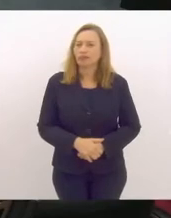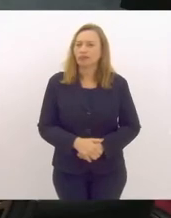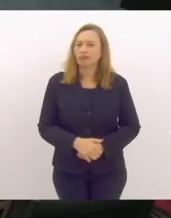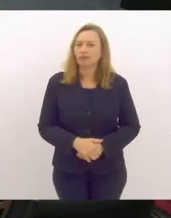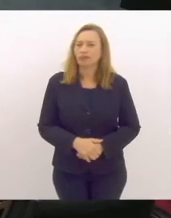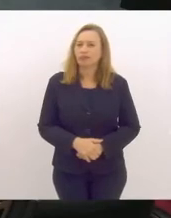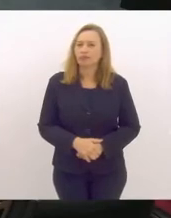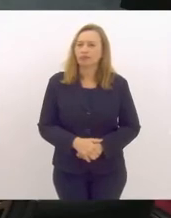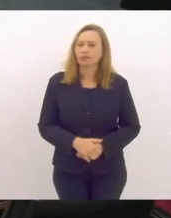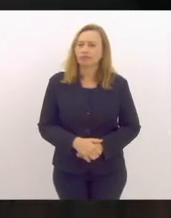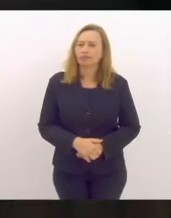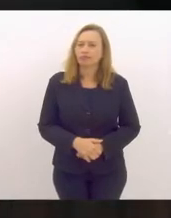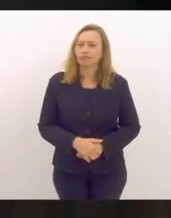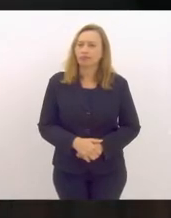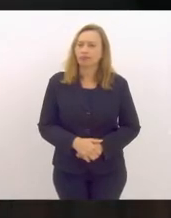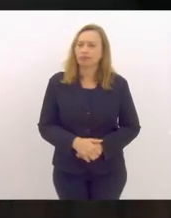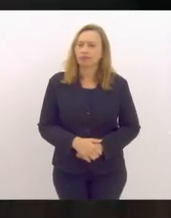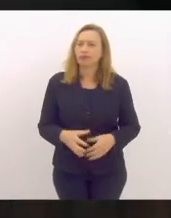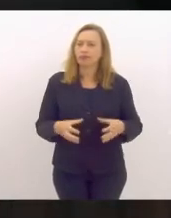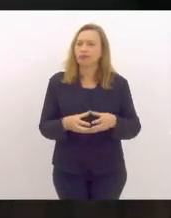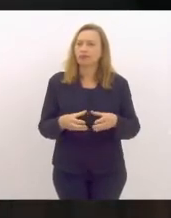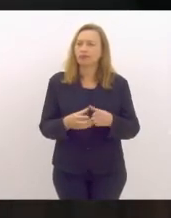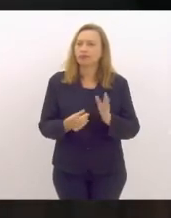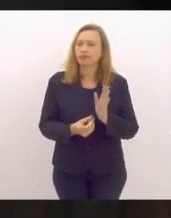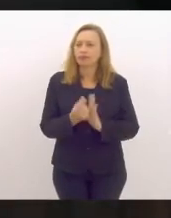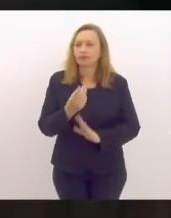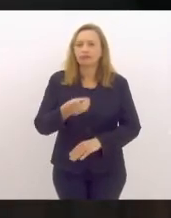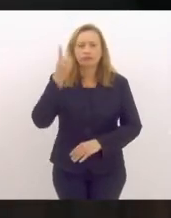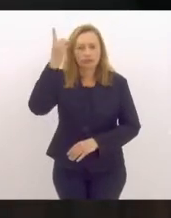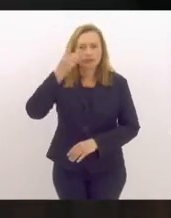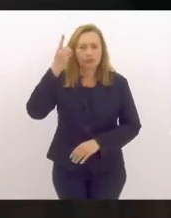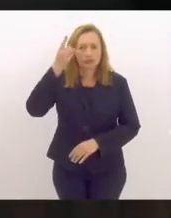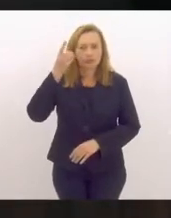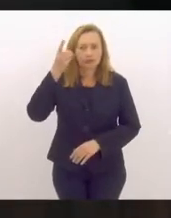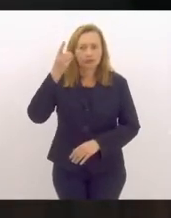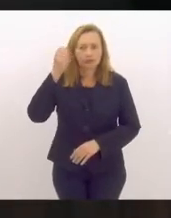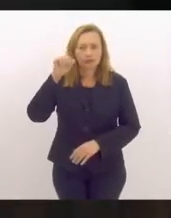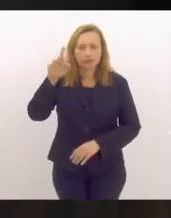Pela Comissão de Orçamento, deputado Eliomar Coelho.